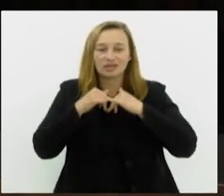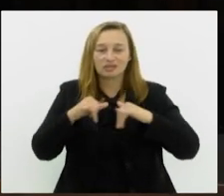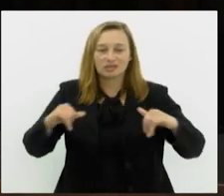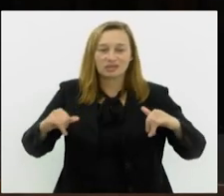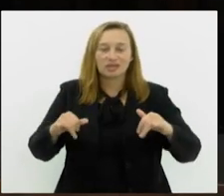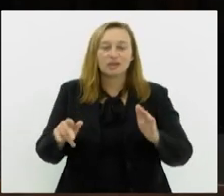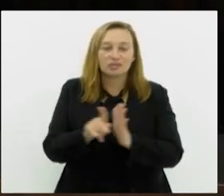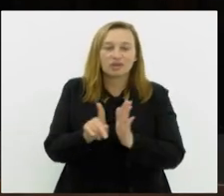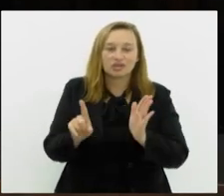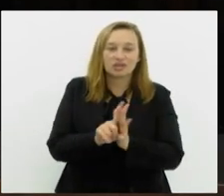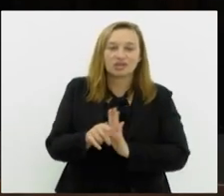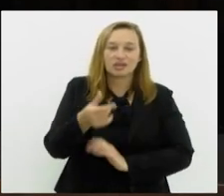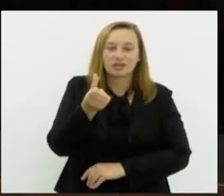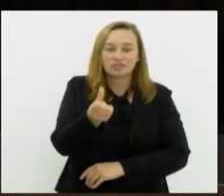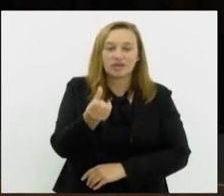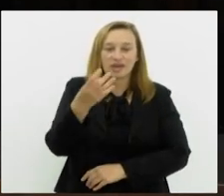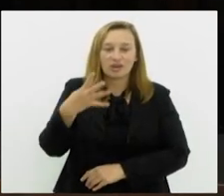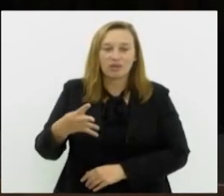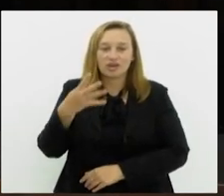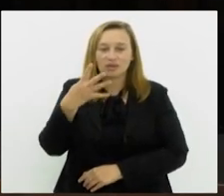Anuncio, projeto de lei